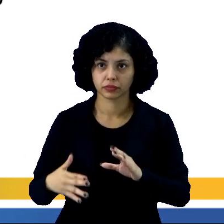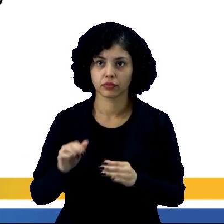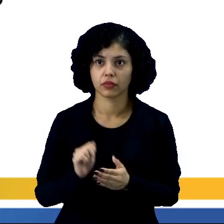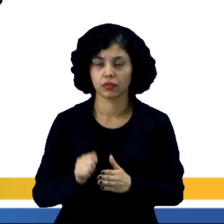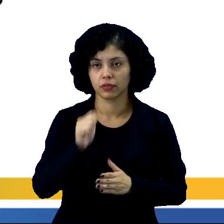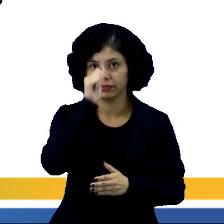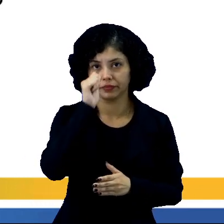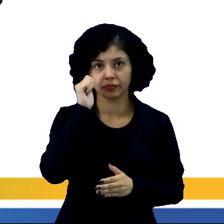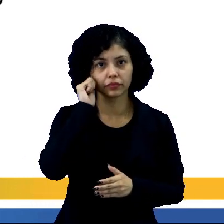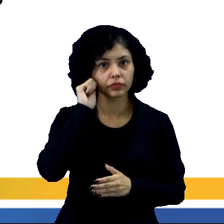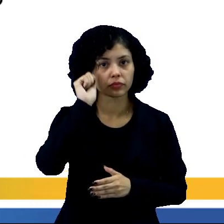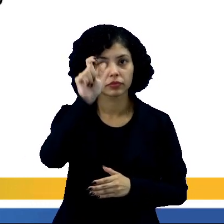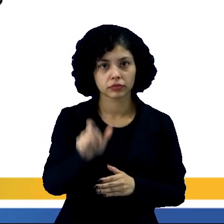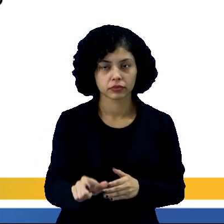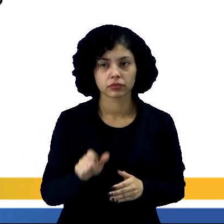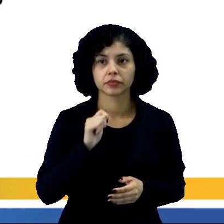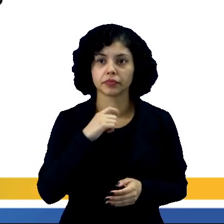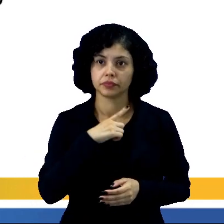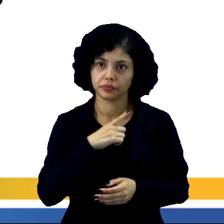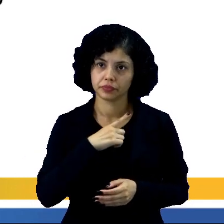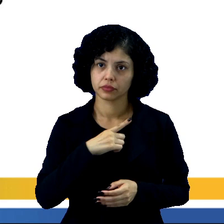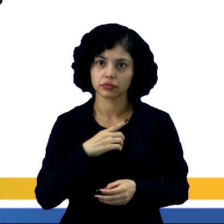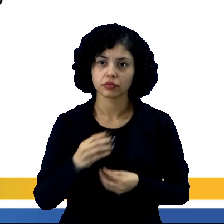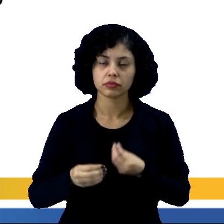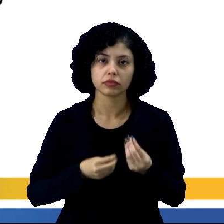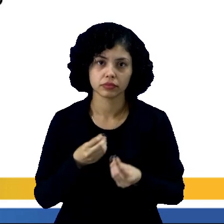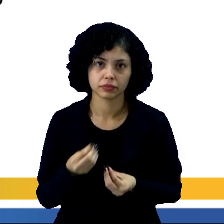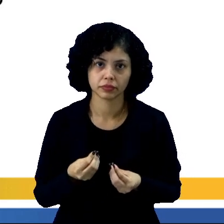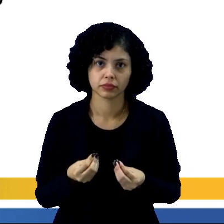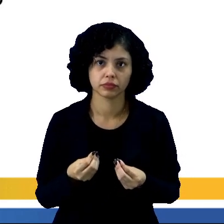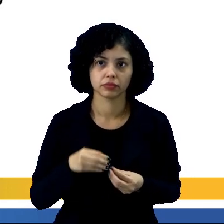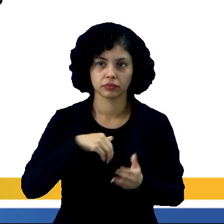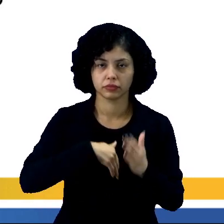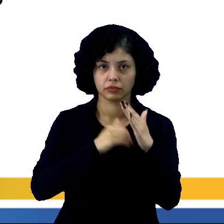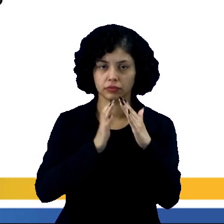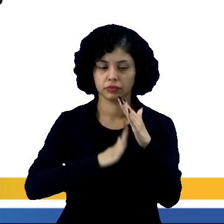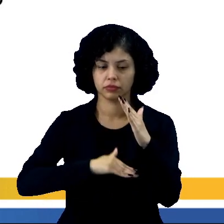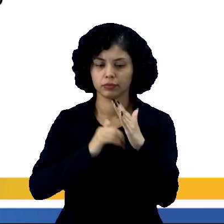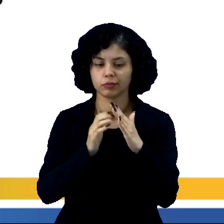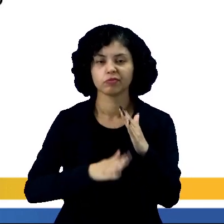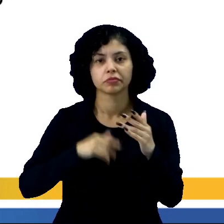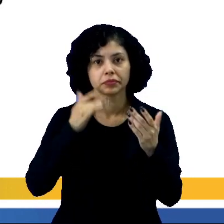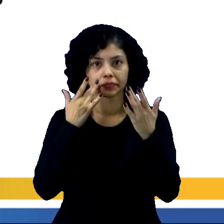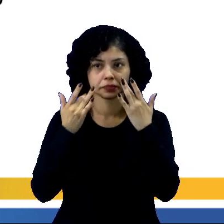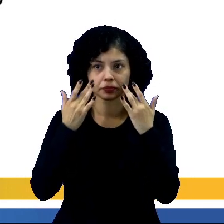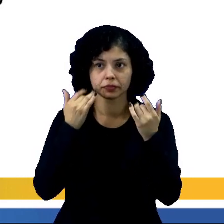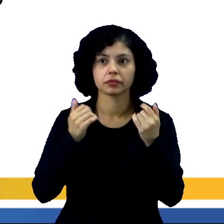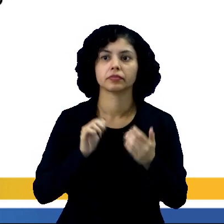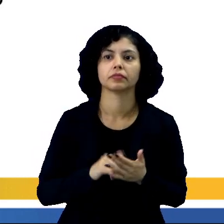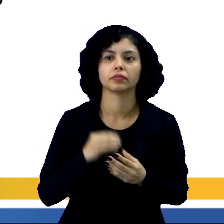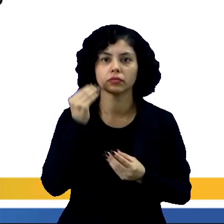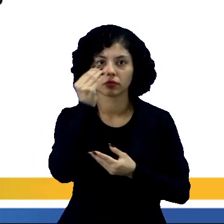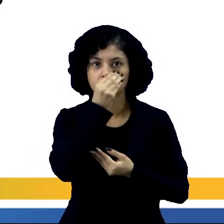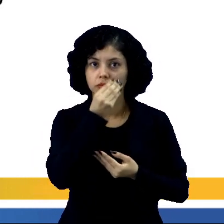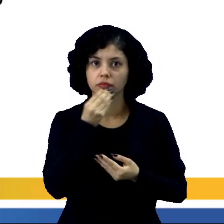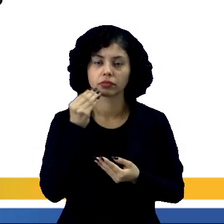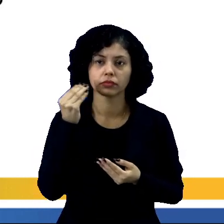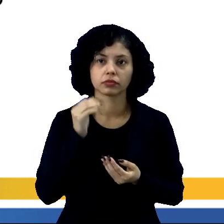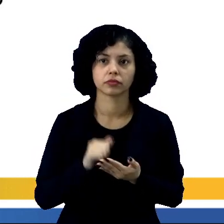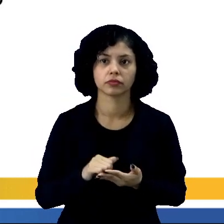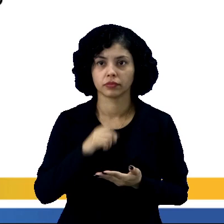dos atores, né? Então vão haver aí tanto pinturas, maquiagem,